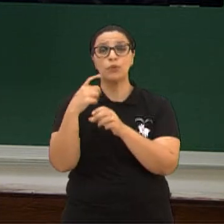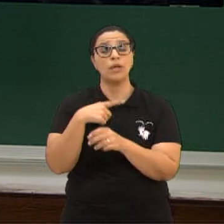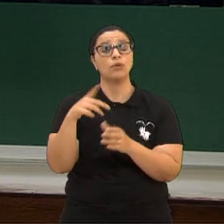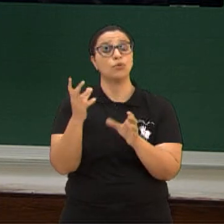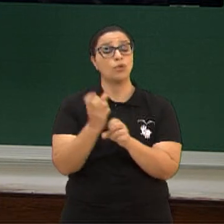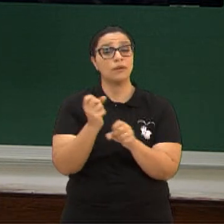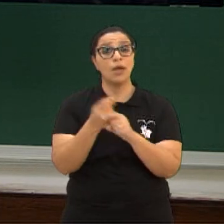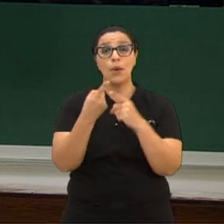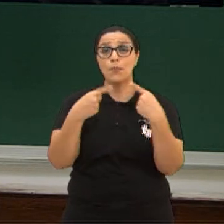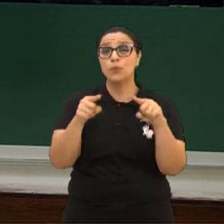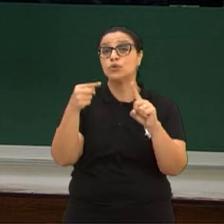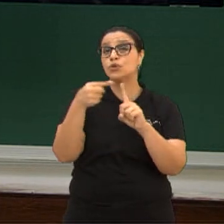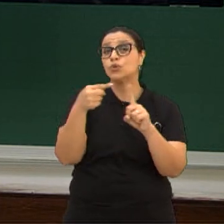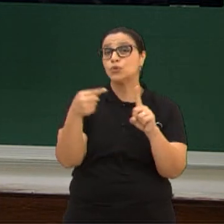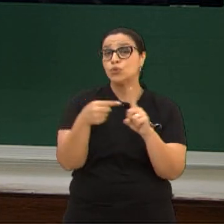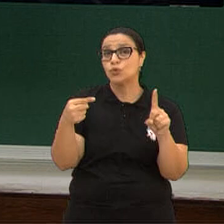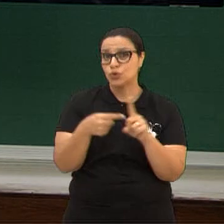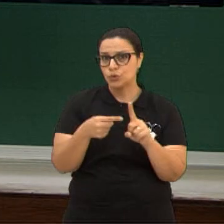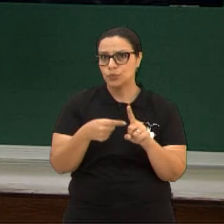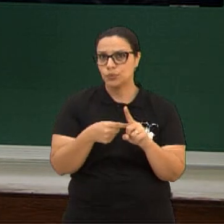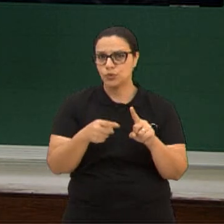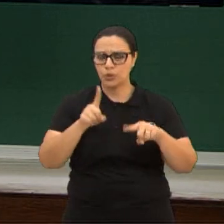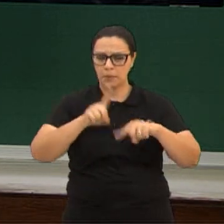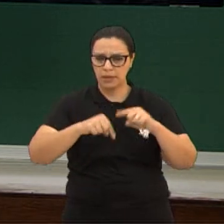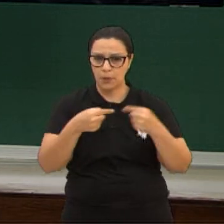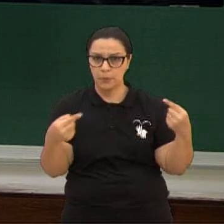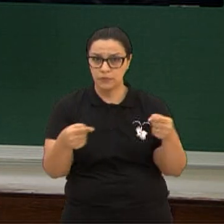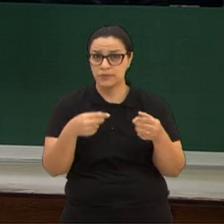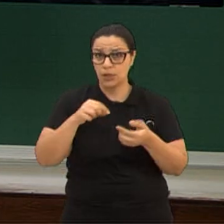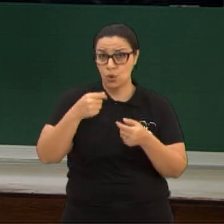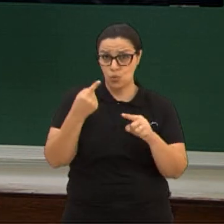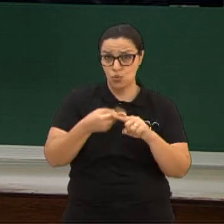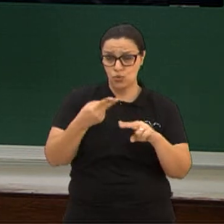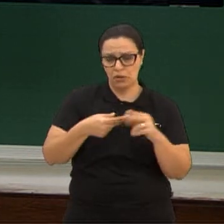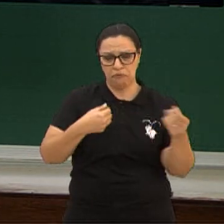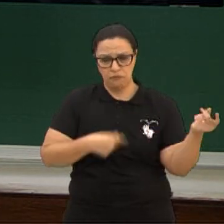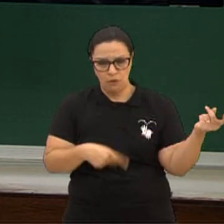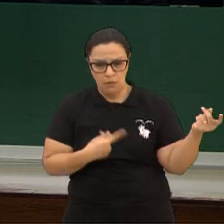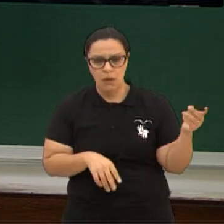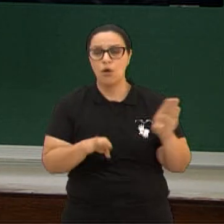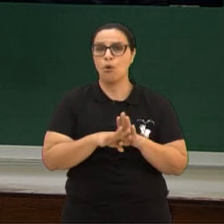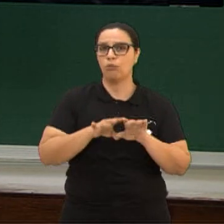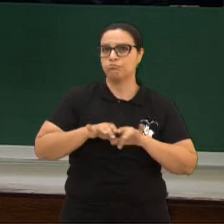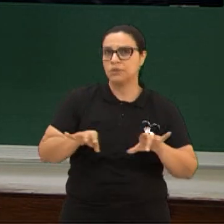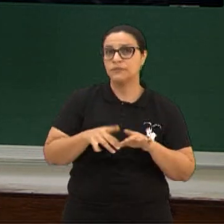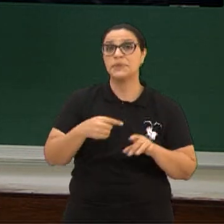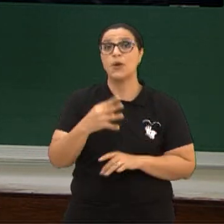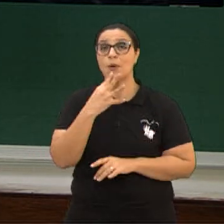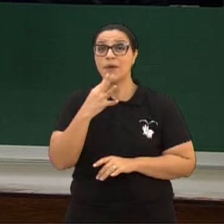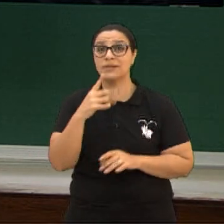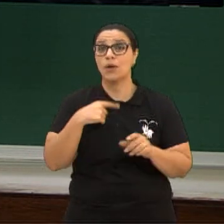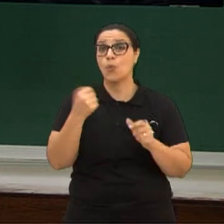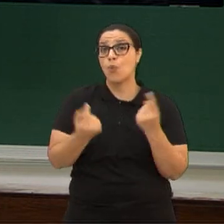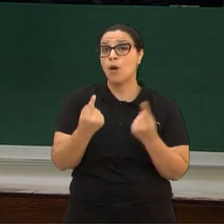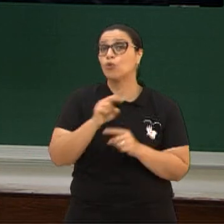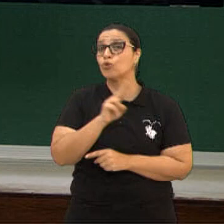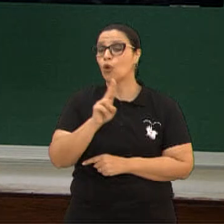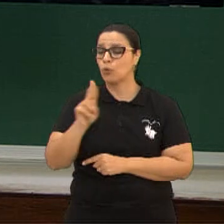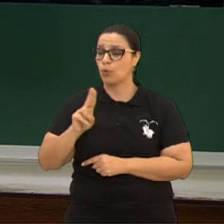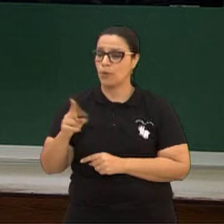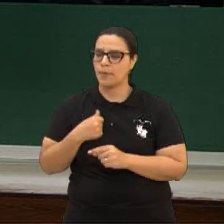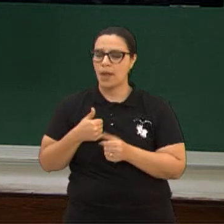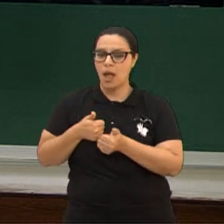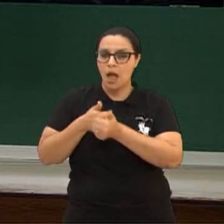Então, dependendo do instrumento que você está tocando, você precisa conhecer essas notas musicais para que você